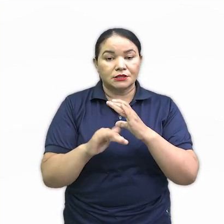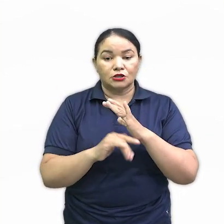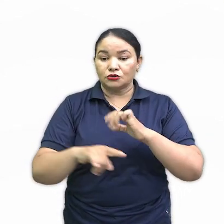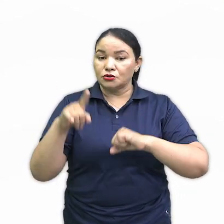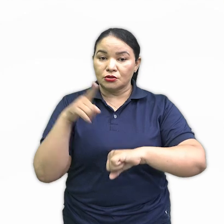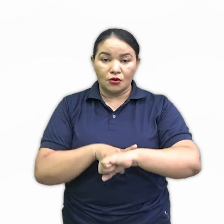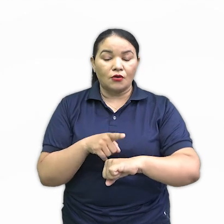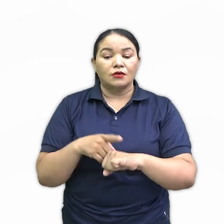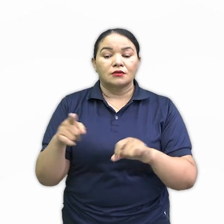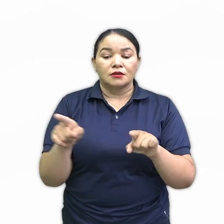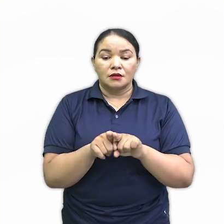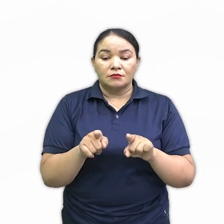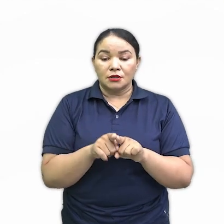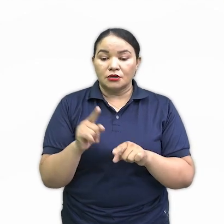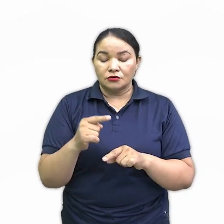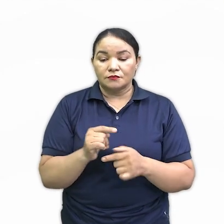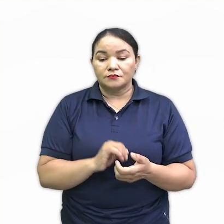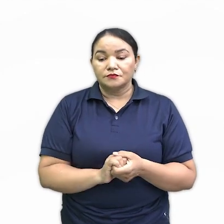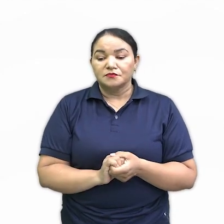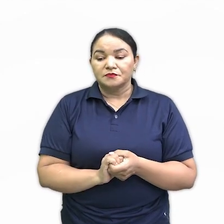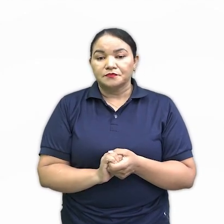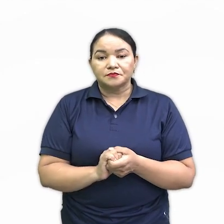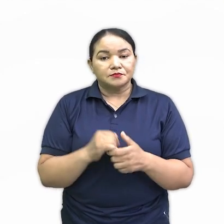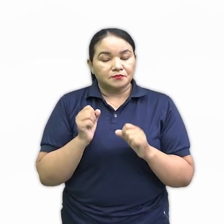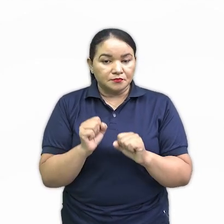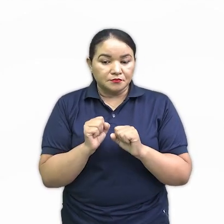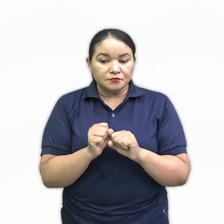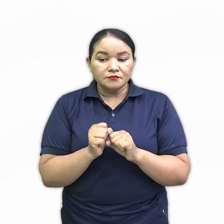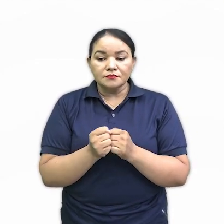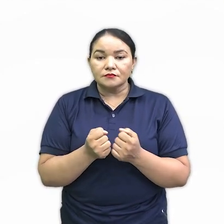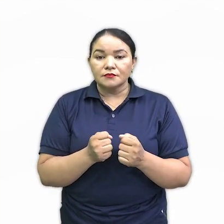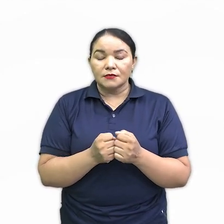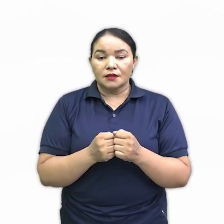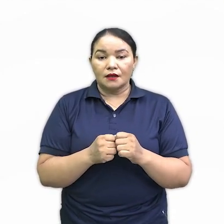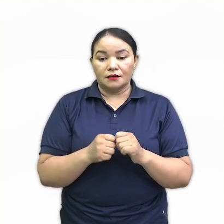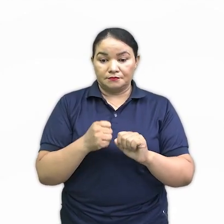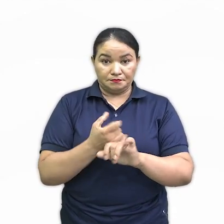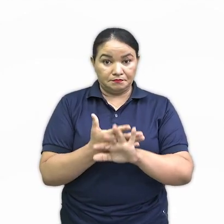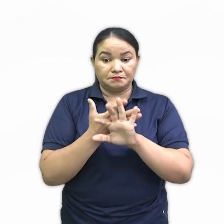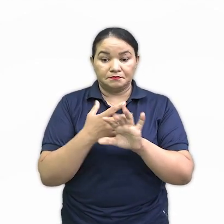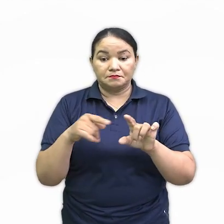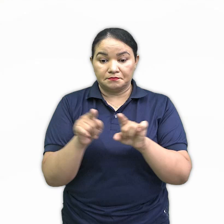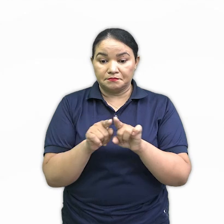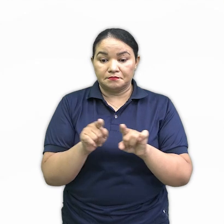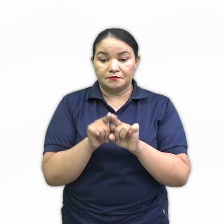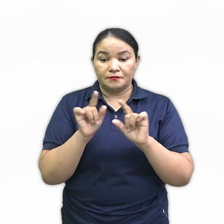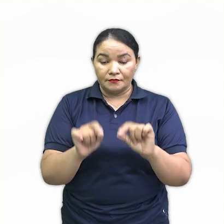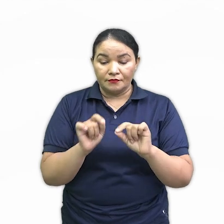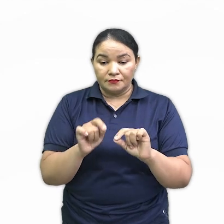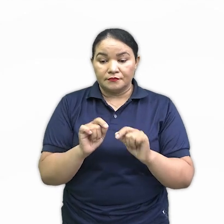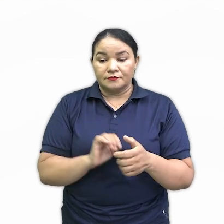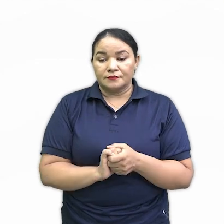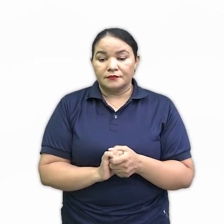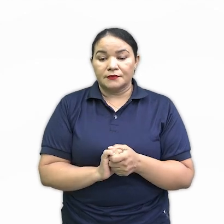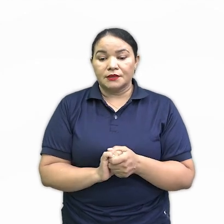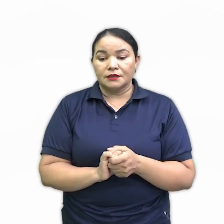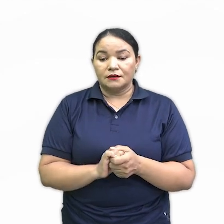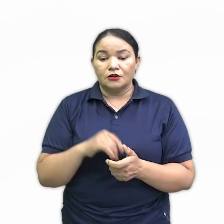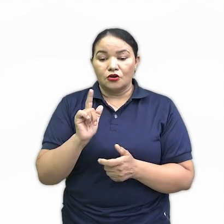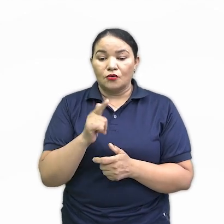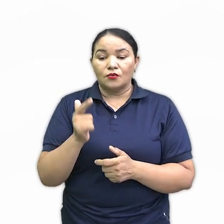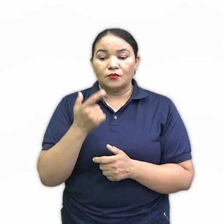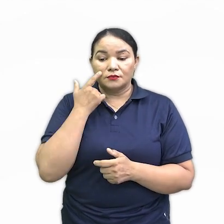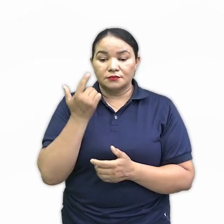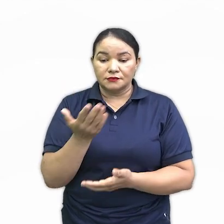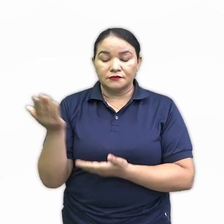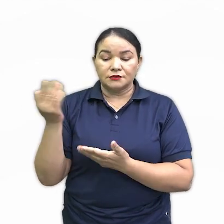nós chamamos aí o direct, né, como nós falamos assim no dia a dia, que são real-time conversation through